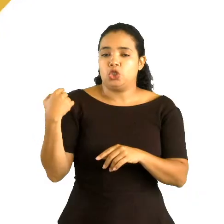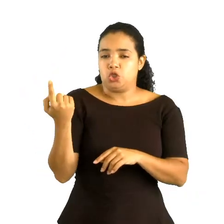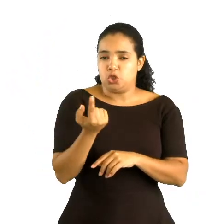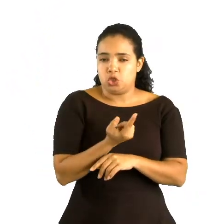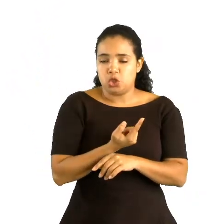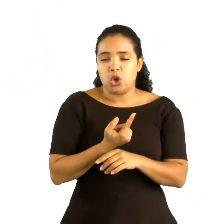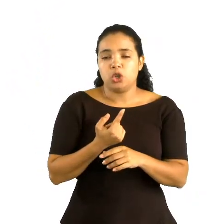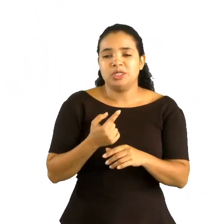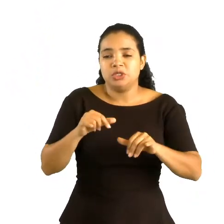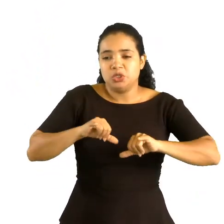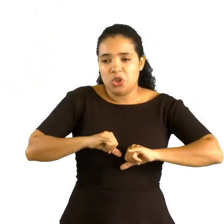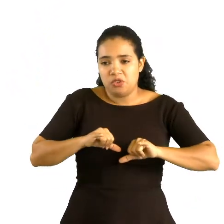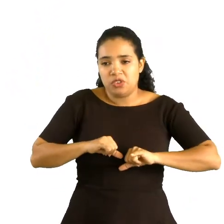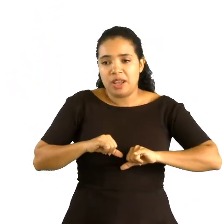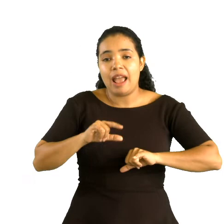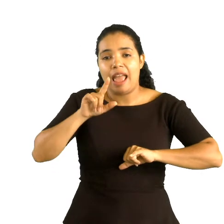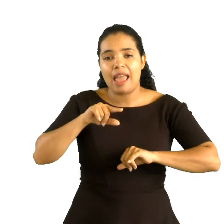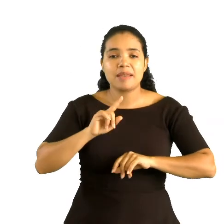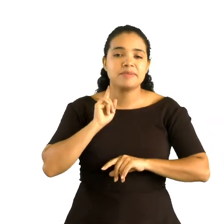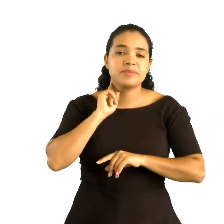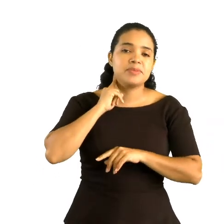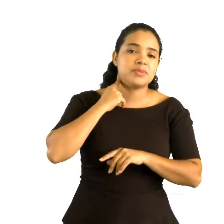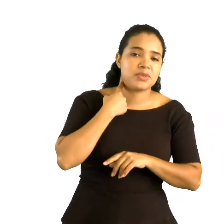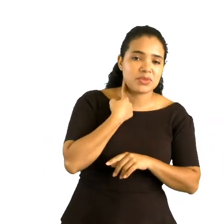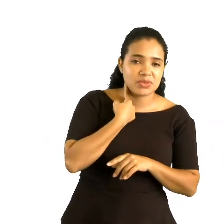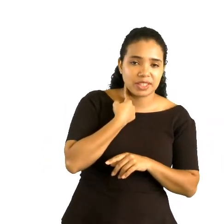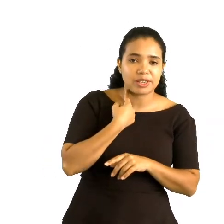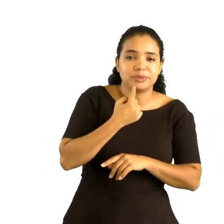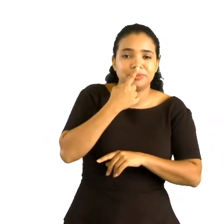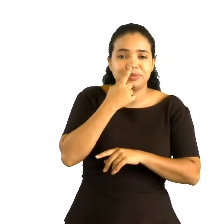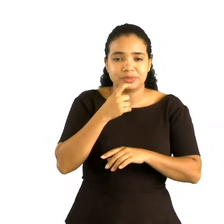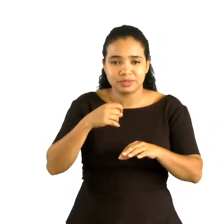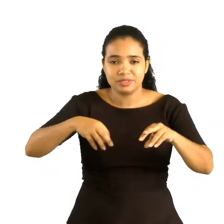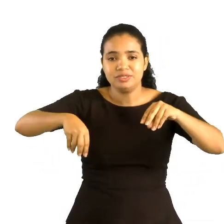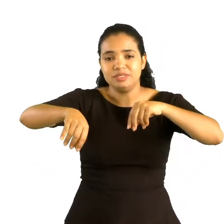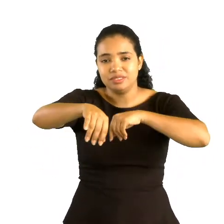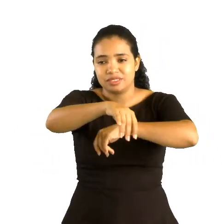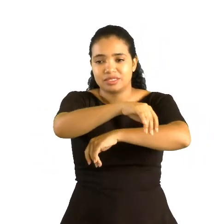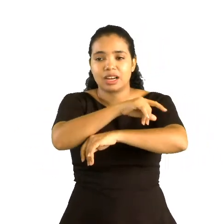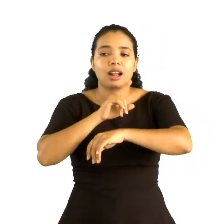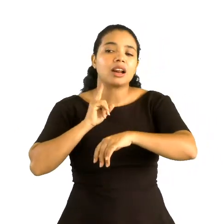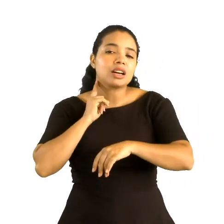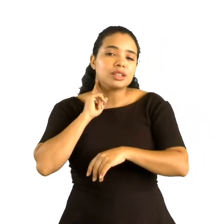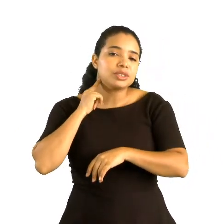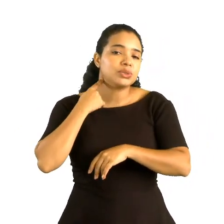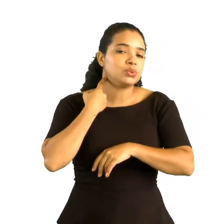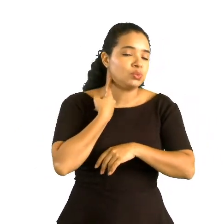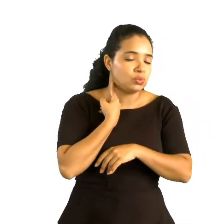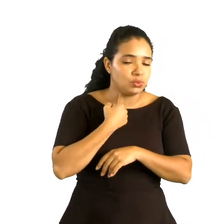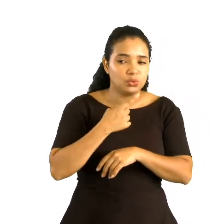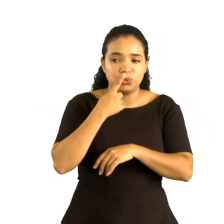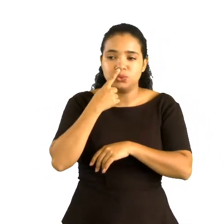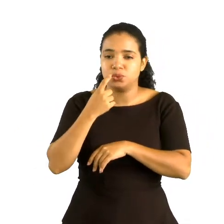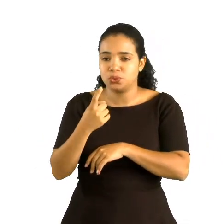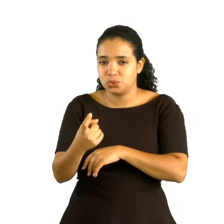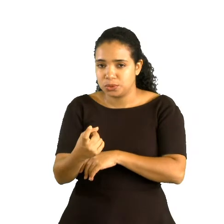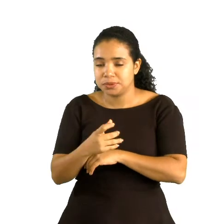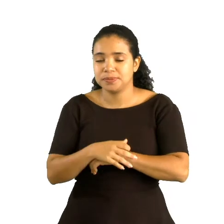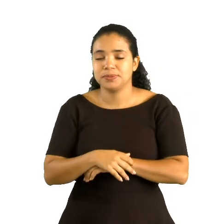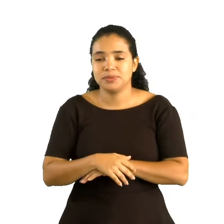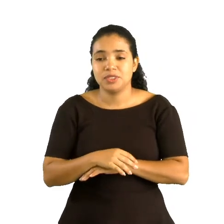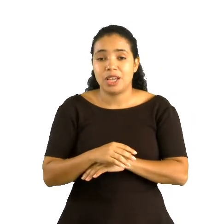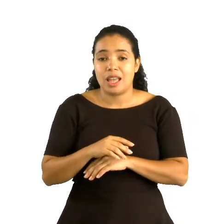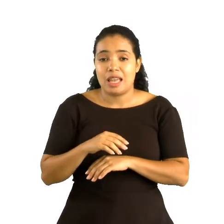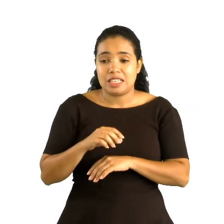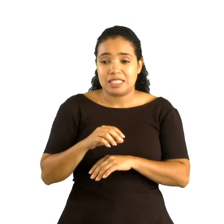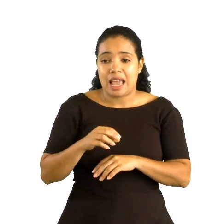ele, é a poluição e a contaminação causada pelo lixo. Então, quando assim nós produzimos lixos e nós não